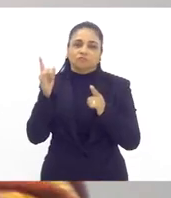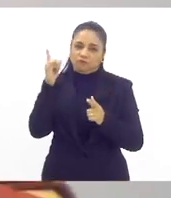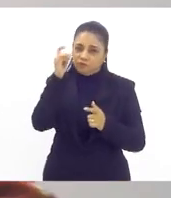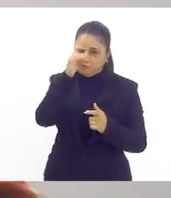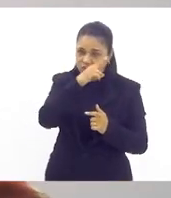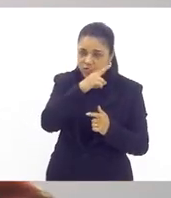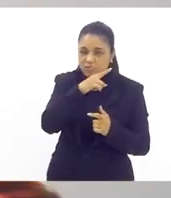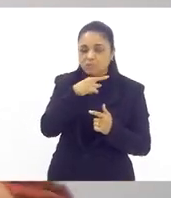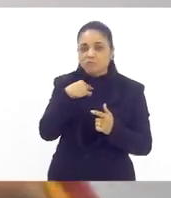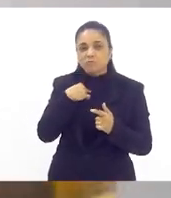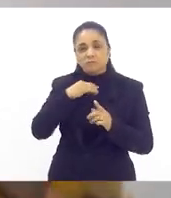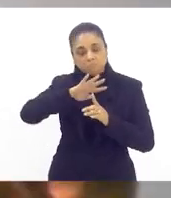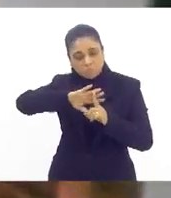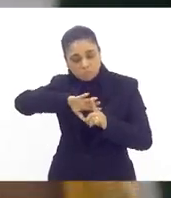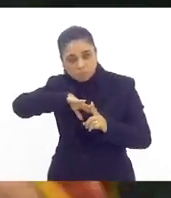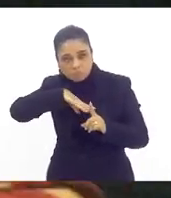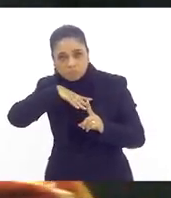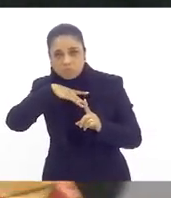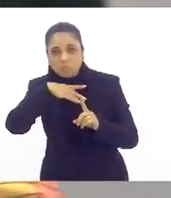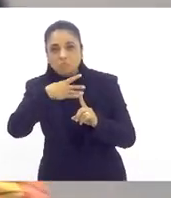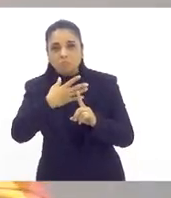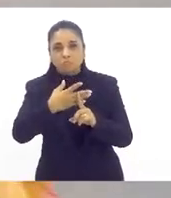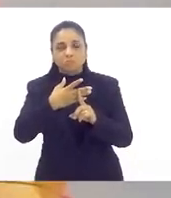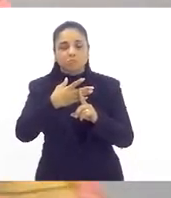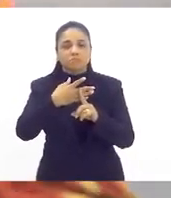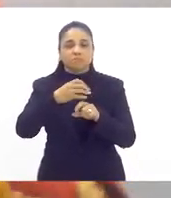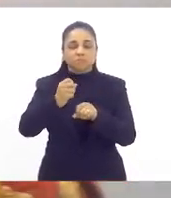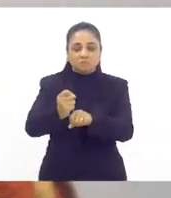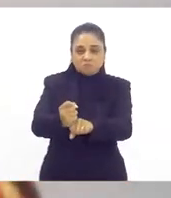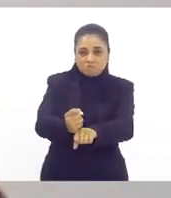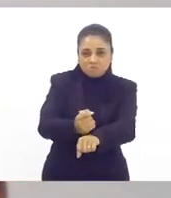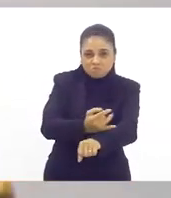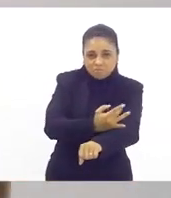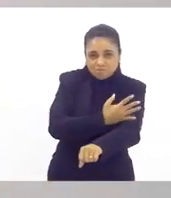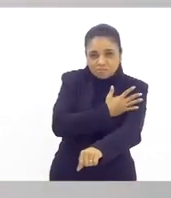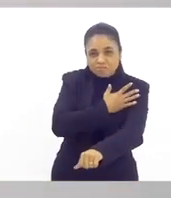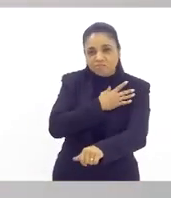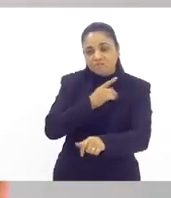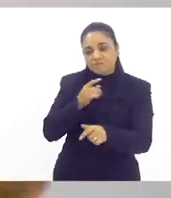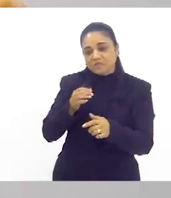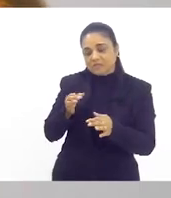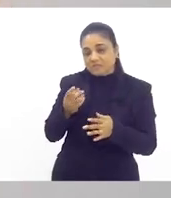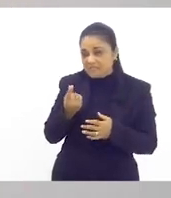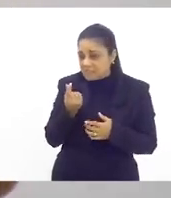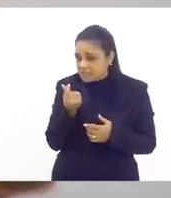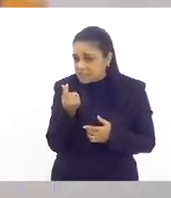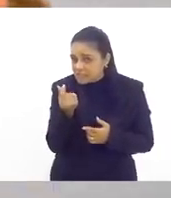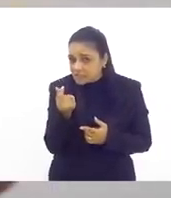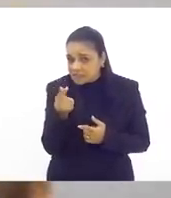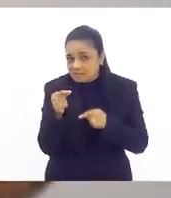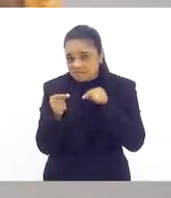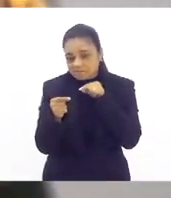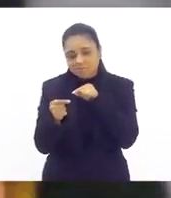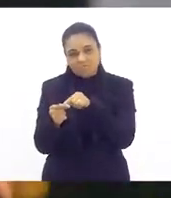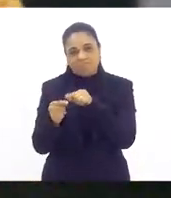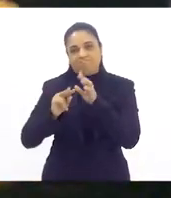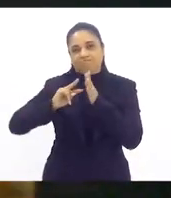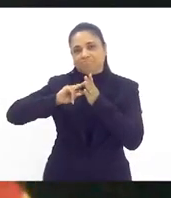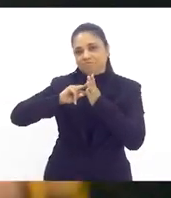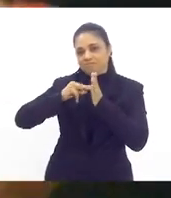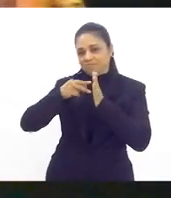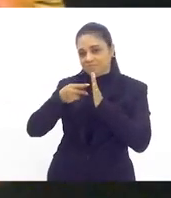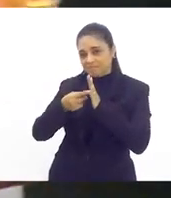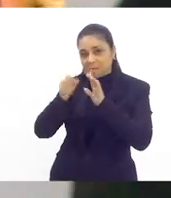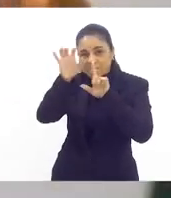carga emocional que tá depositado em cada centavo desse que já está refletido na